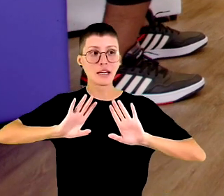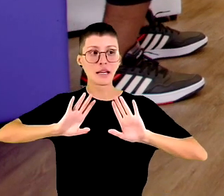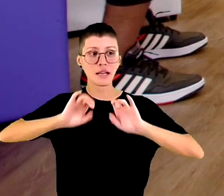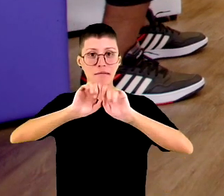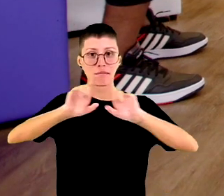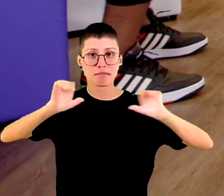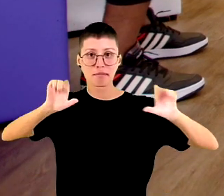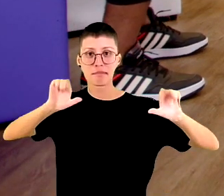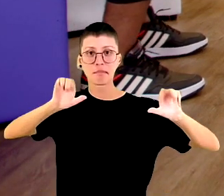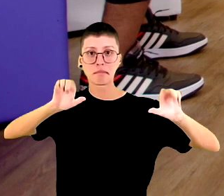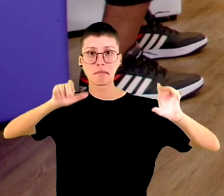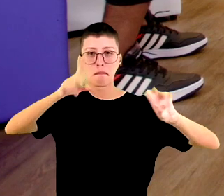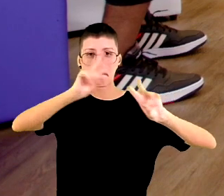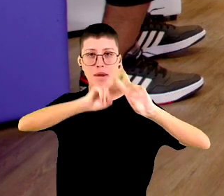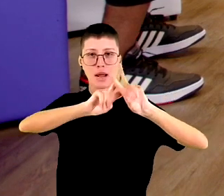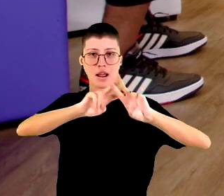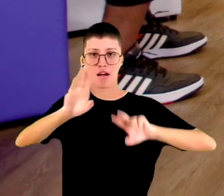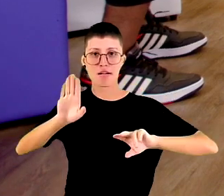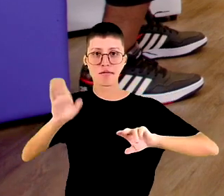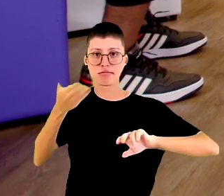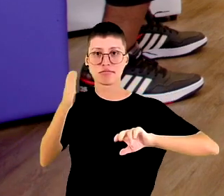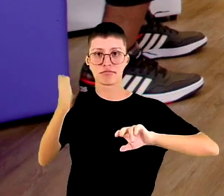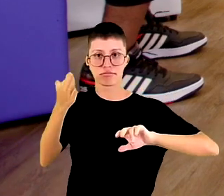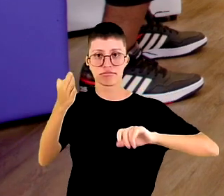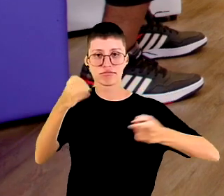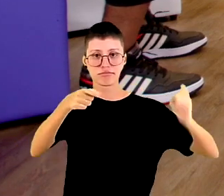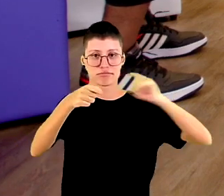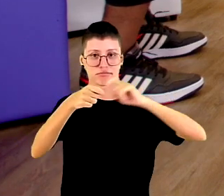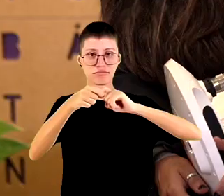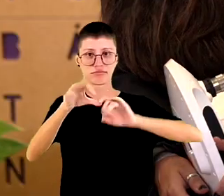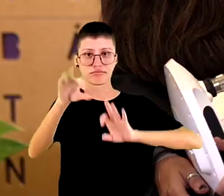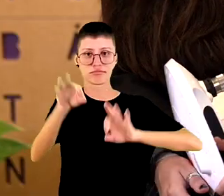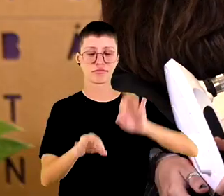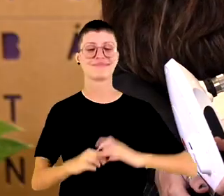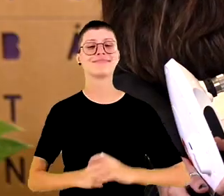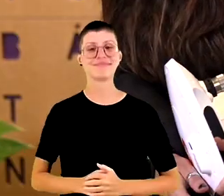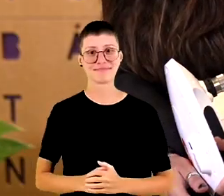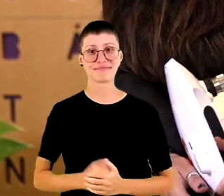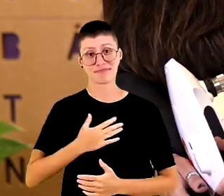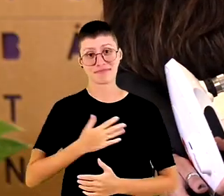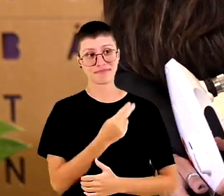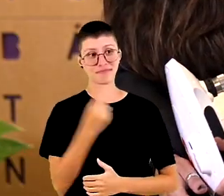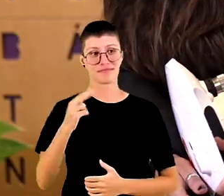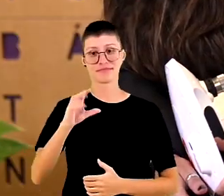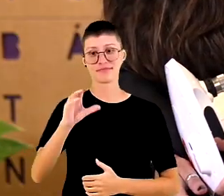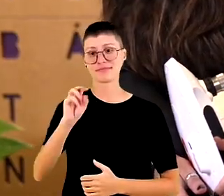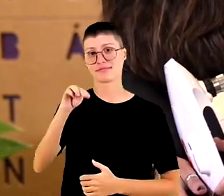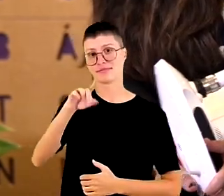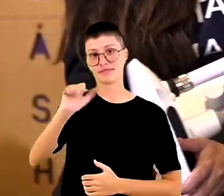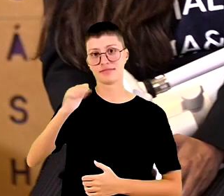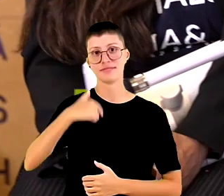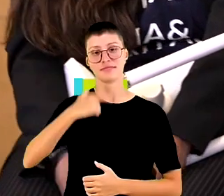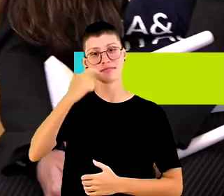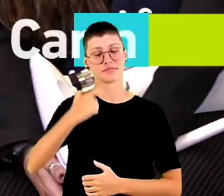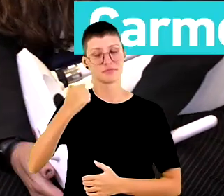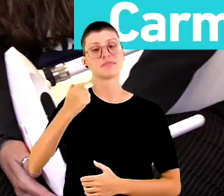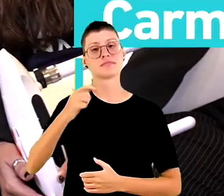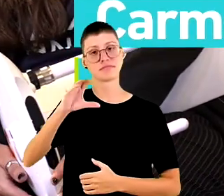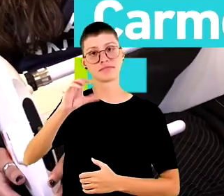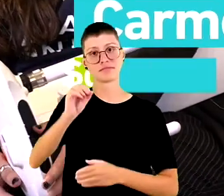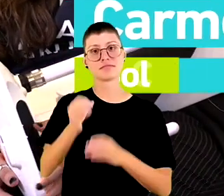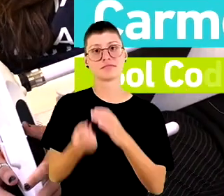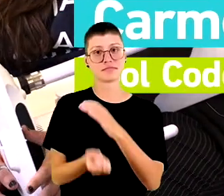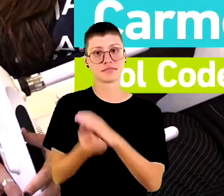Pulou. Vamos lá. Bom, meu nome é Carmela Borch, eu sou cofundadora da Soul Code, sou CEO